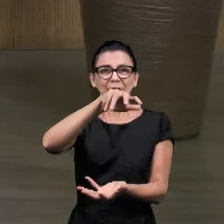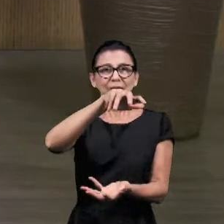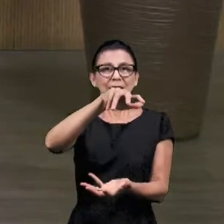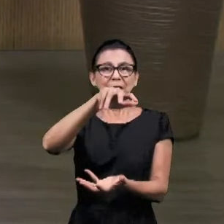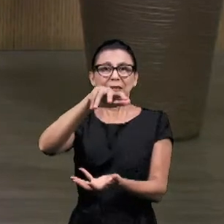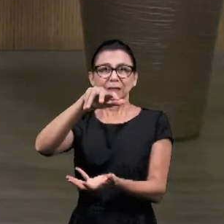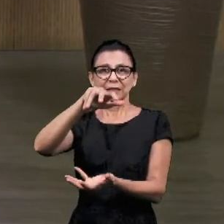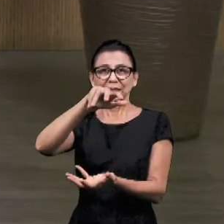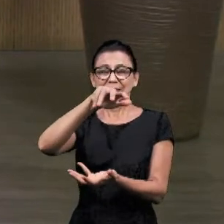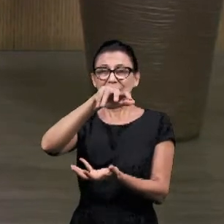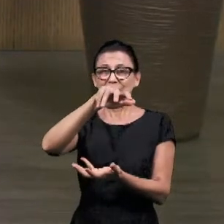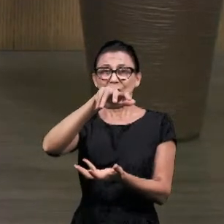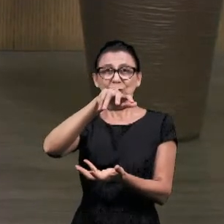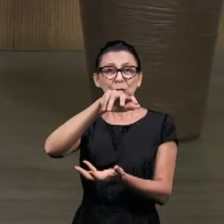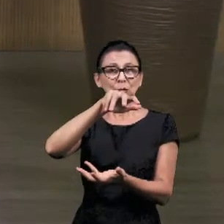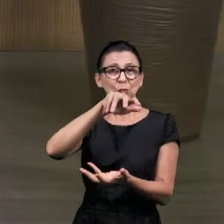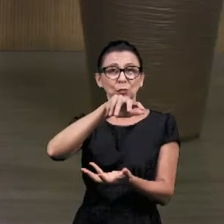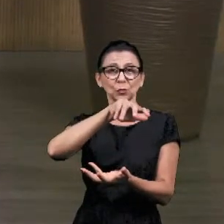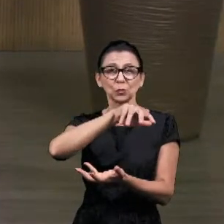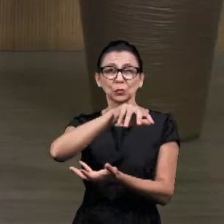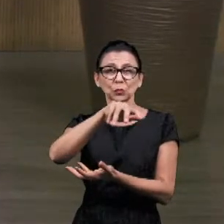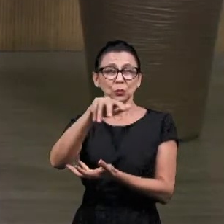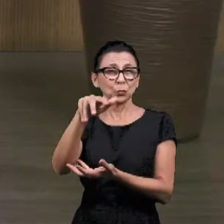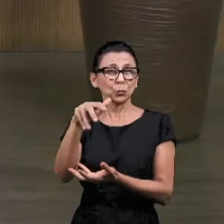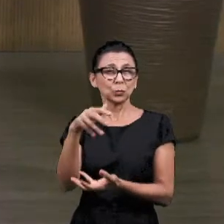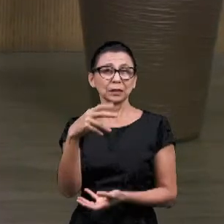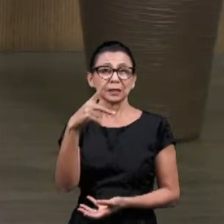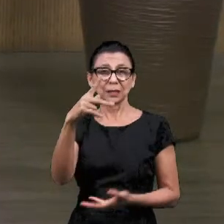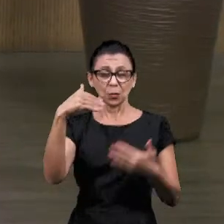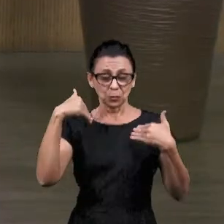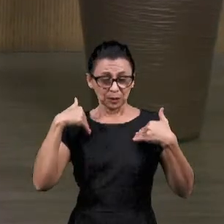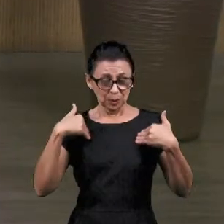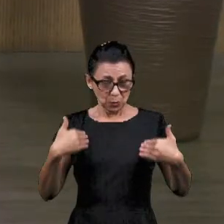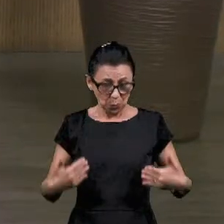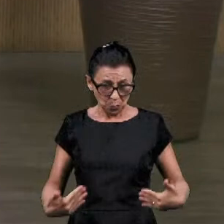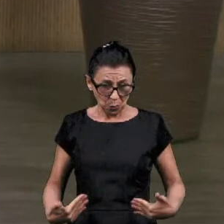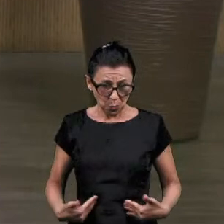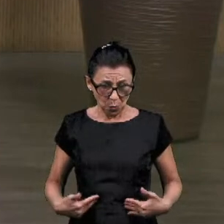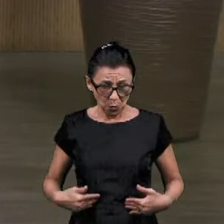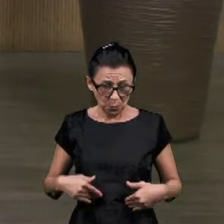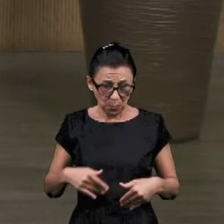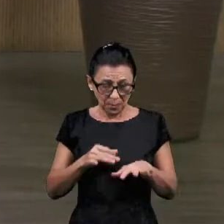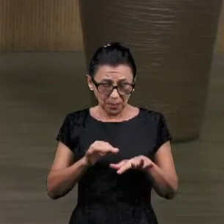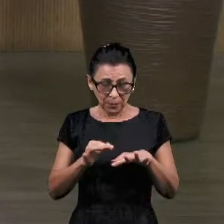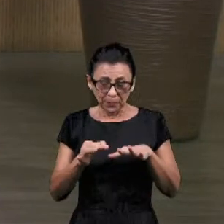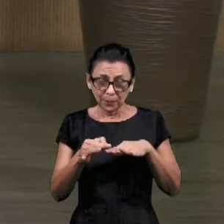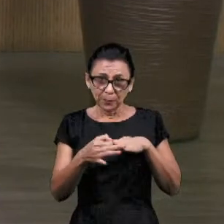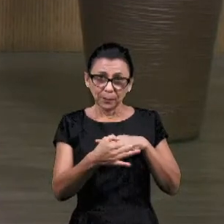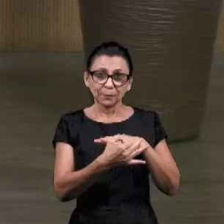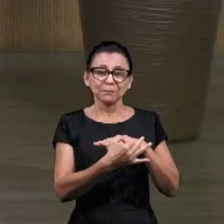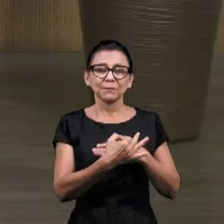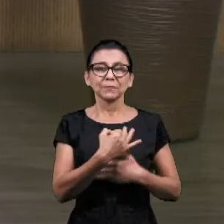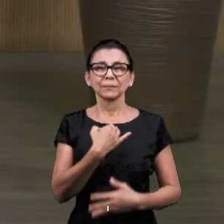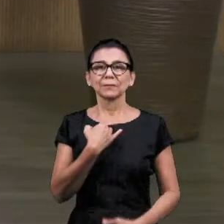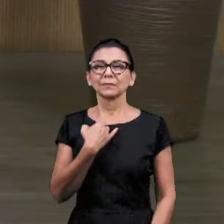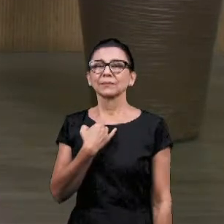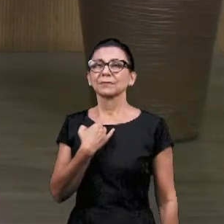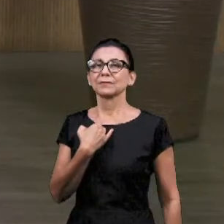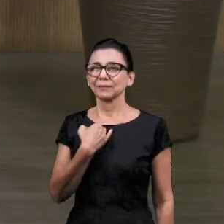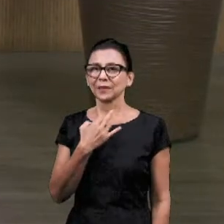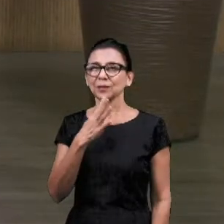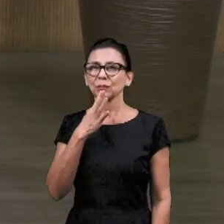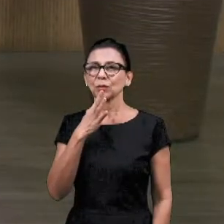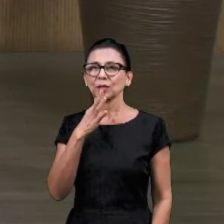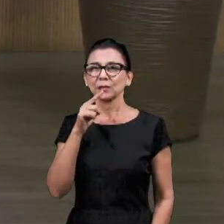ao átomo, a uma célula do seu corpo, ele está disponível para te ouvir através da